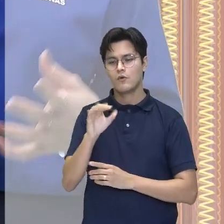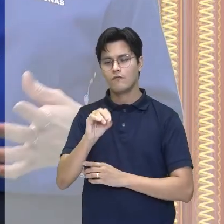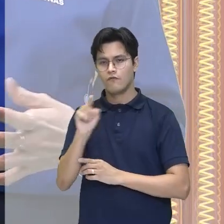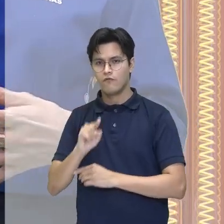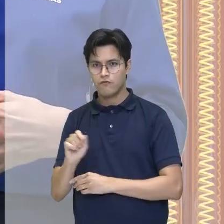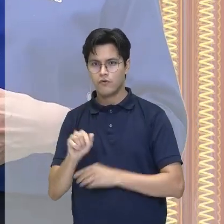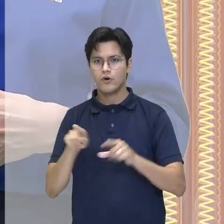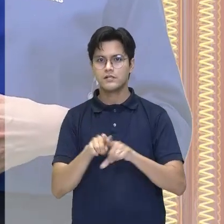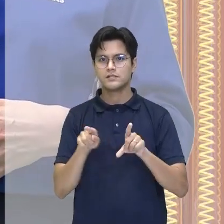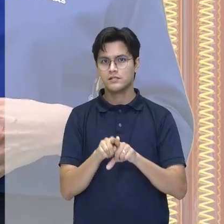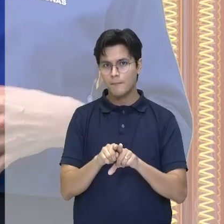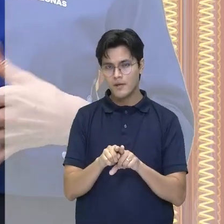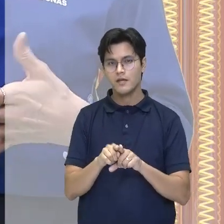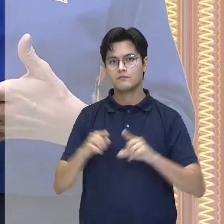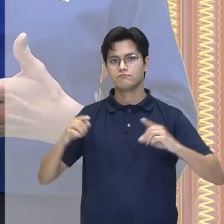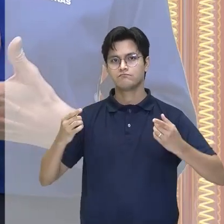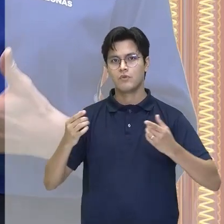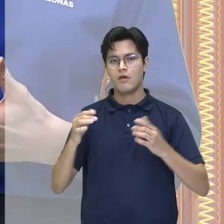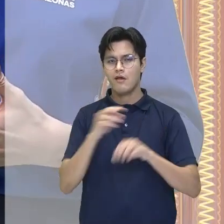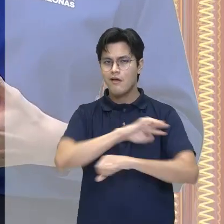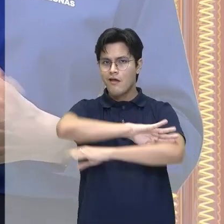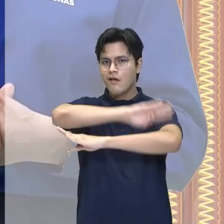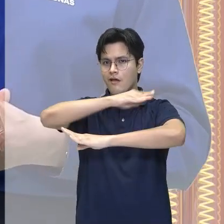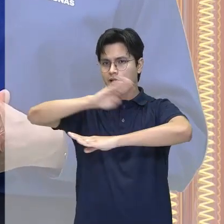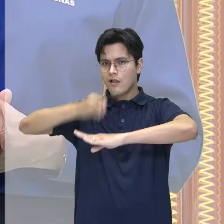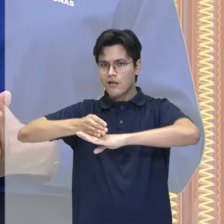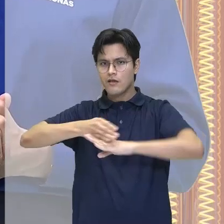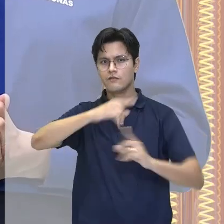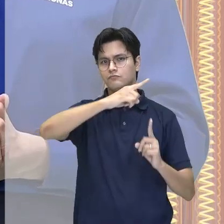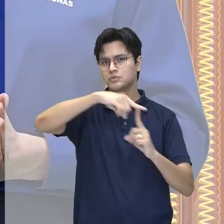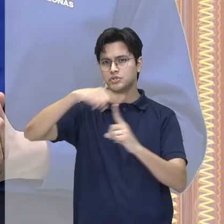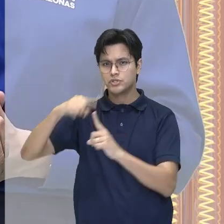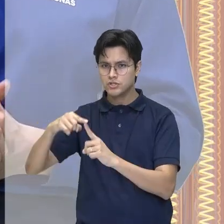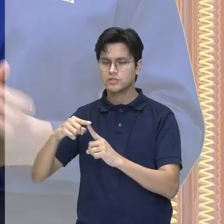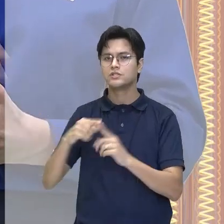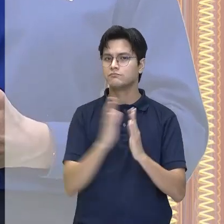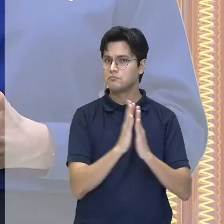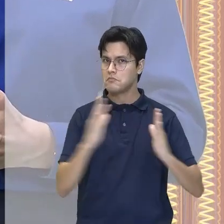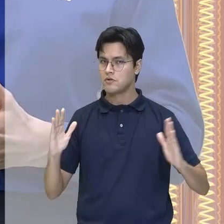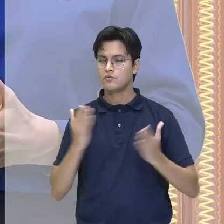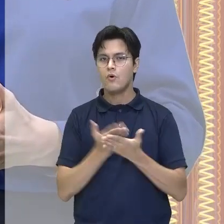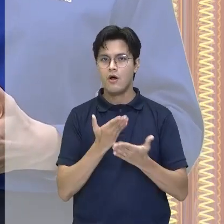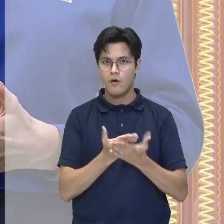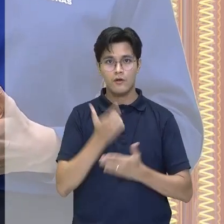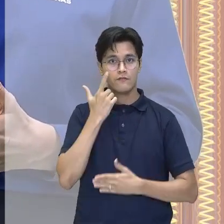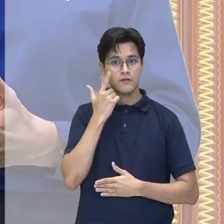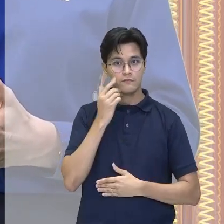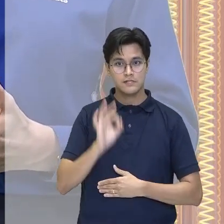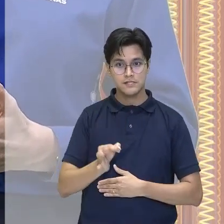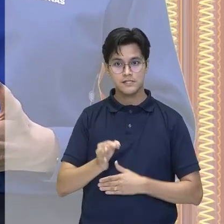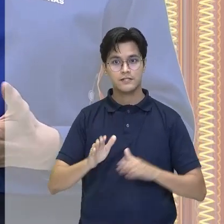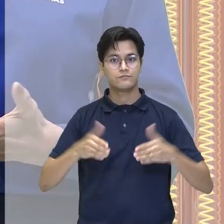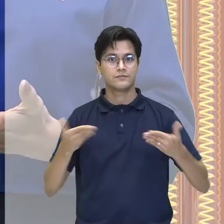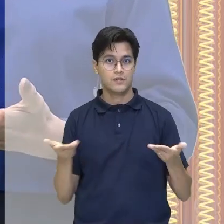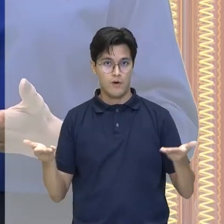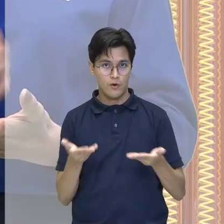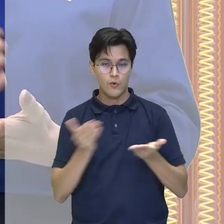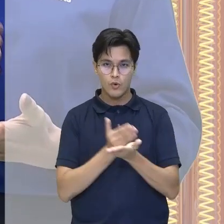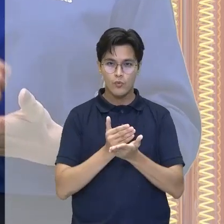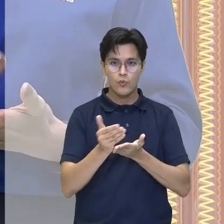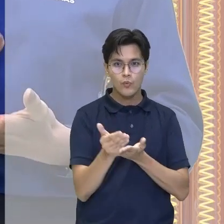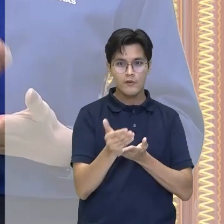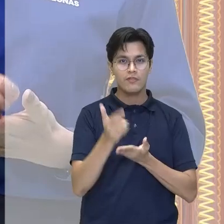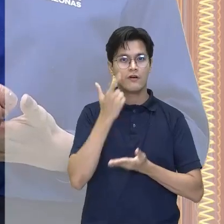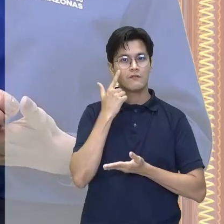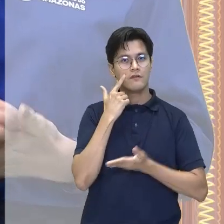dos relevos, formas de relevo, nós vamos ver ao longo desta aula. Então, nós vamos aí iniciar vendo